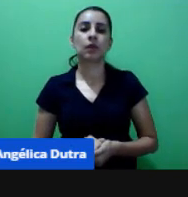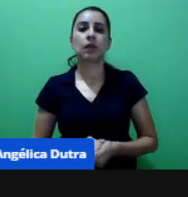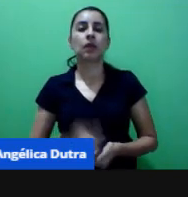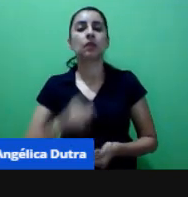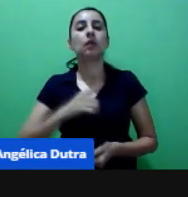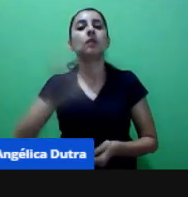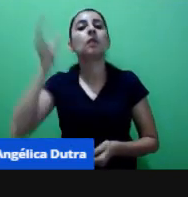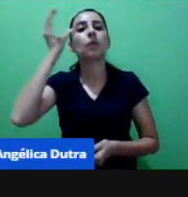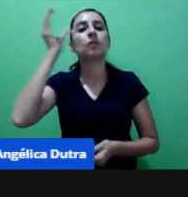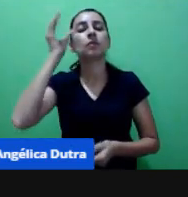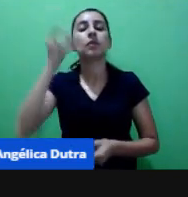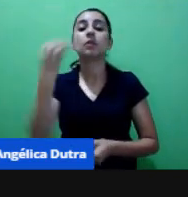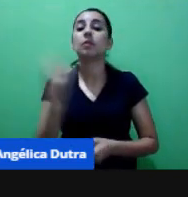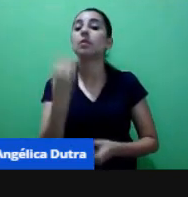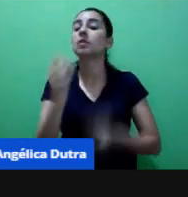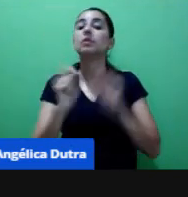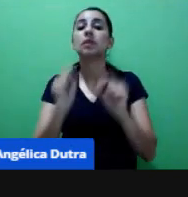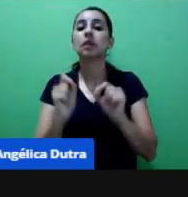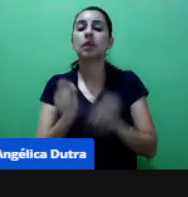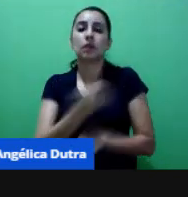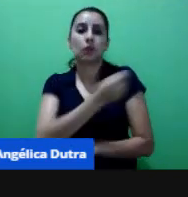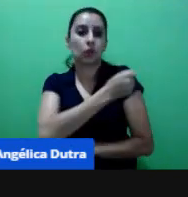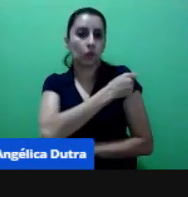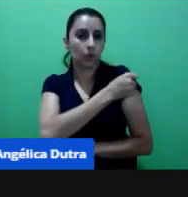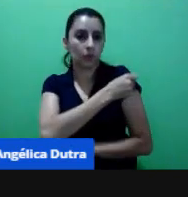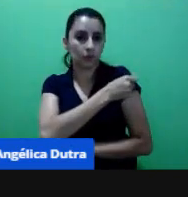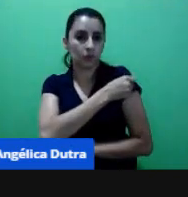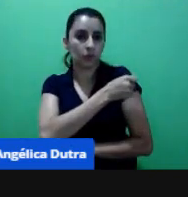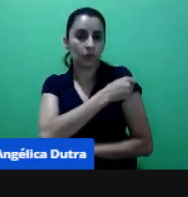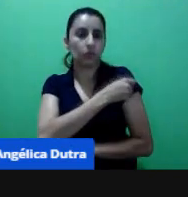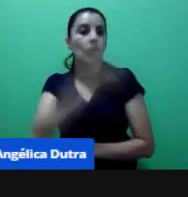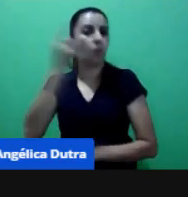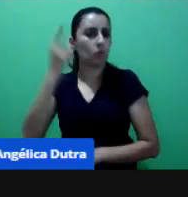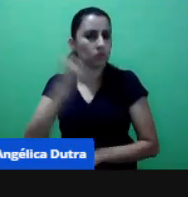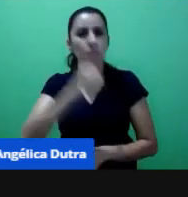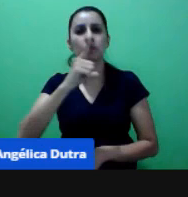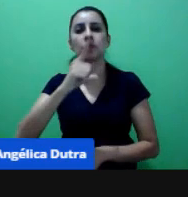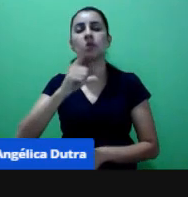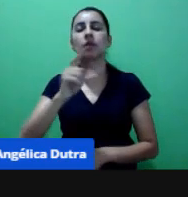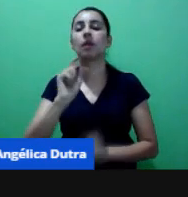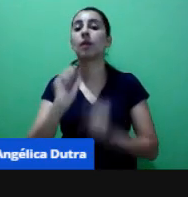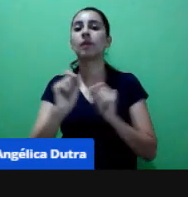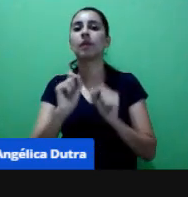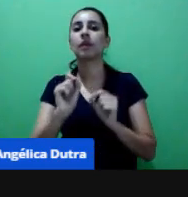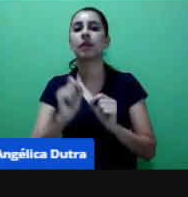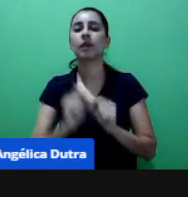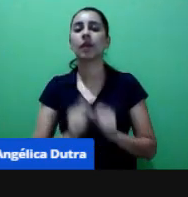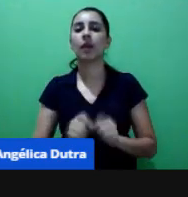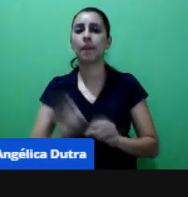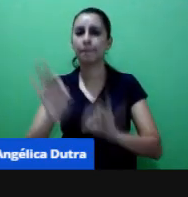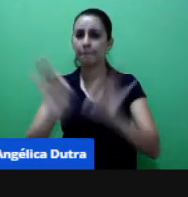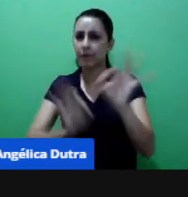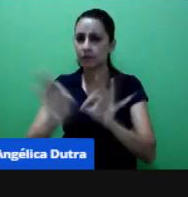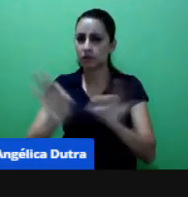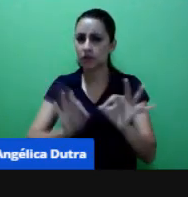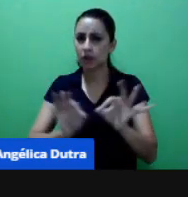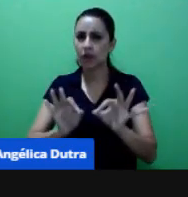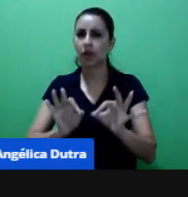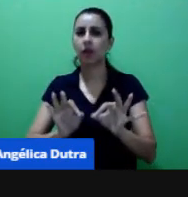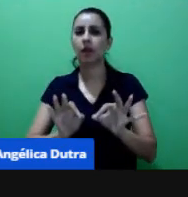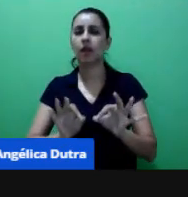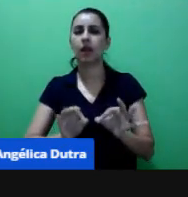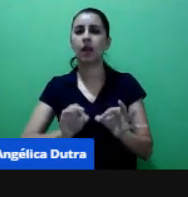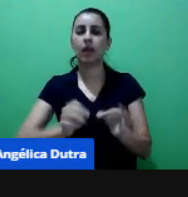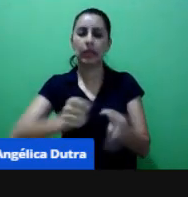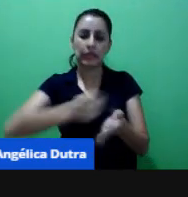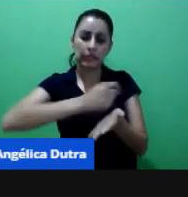conhecimento que é importante que o aluno consolide neste ano do quarto ano é planejar e produzir com autonomia textos da